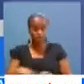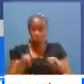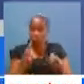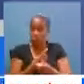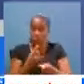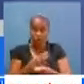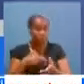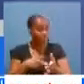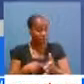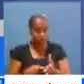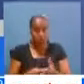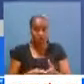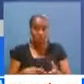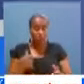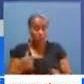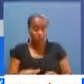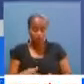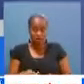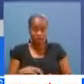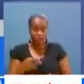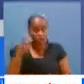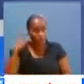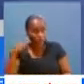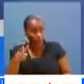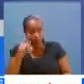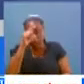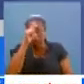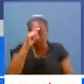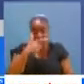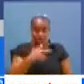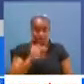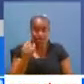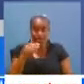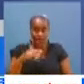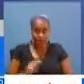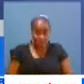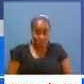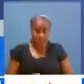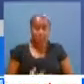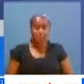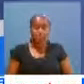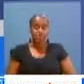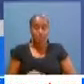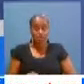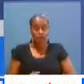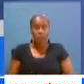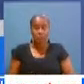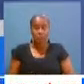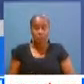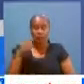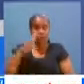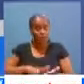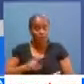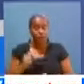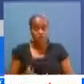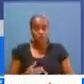requisitos técnicos, em termos de qualidade, de cumprimento, de timing, portanto, é isso que foi